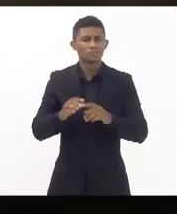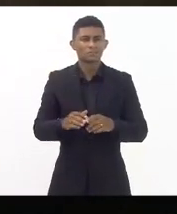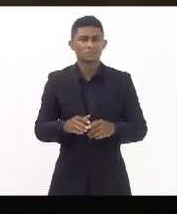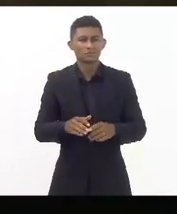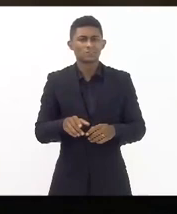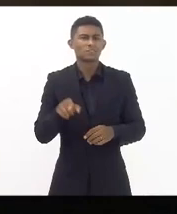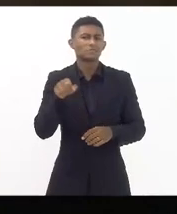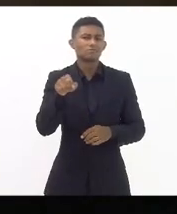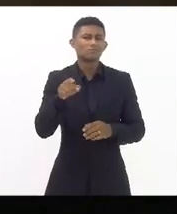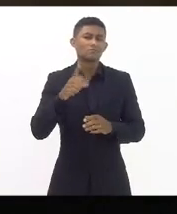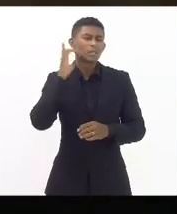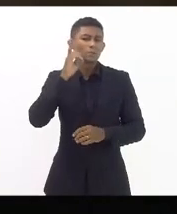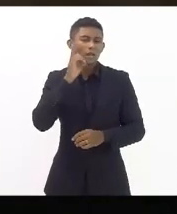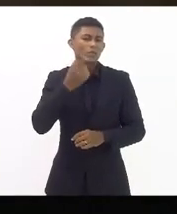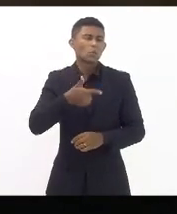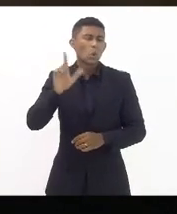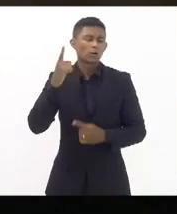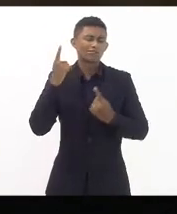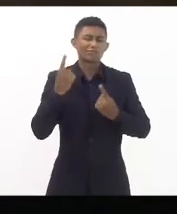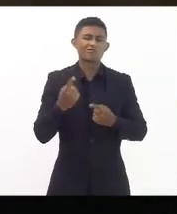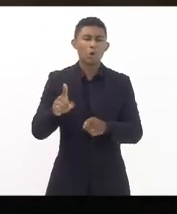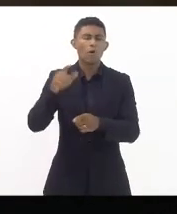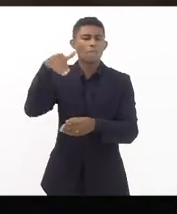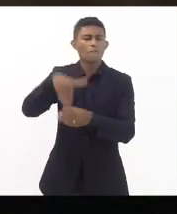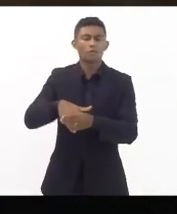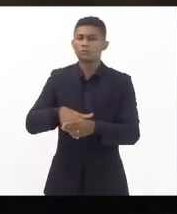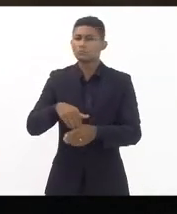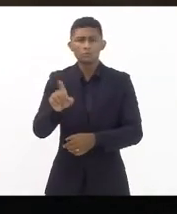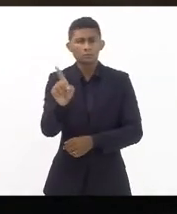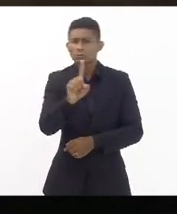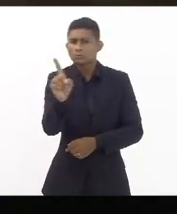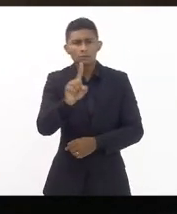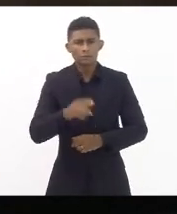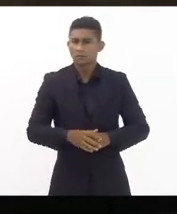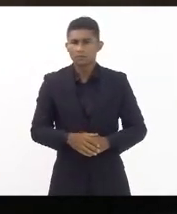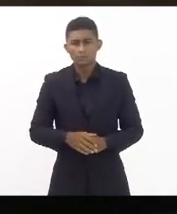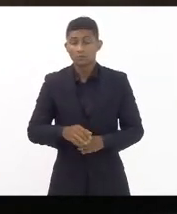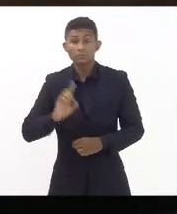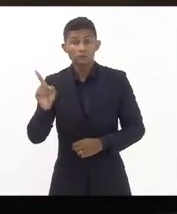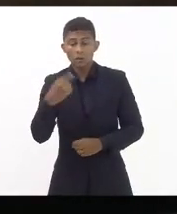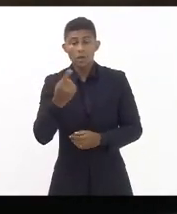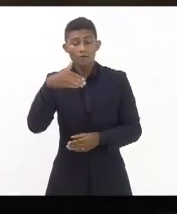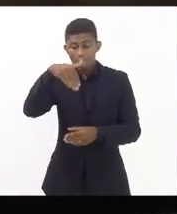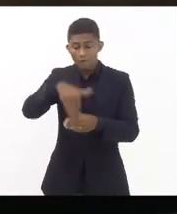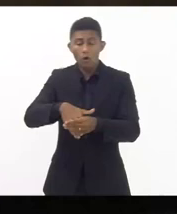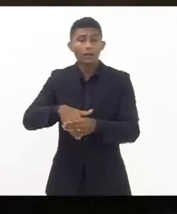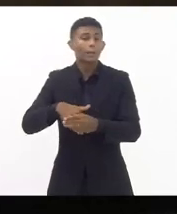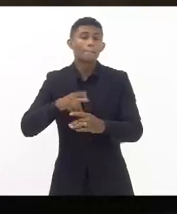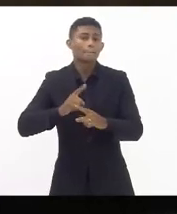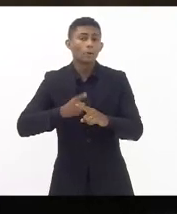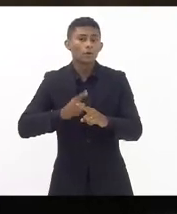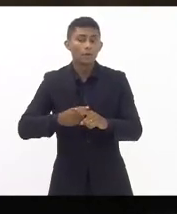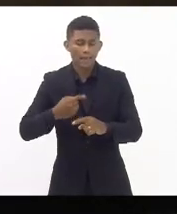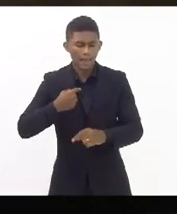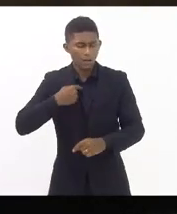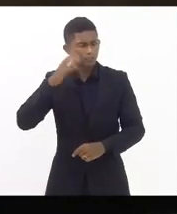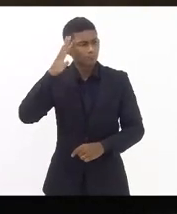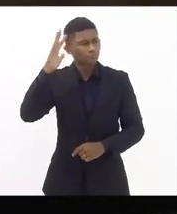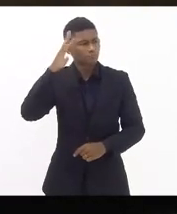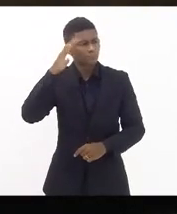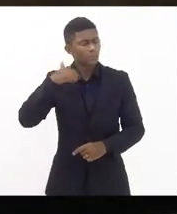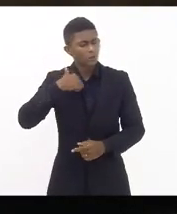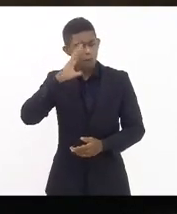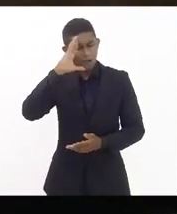de outros deputados. A gente vota por aquilo que a gente crê e acredita que